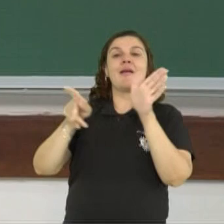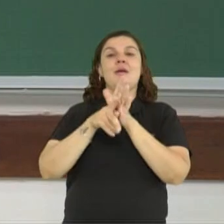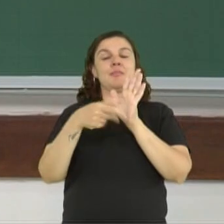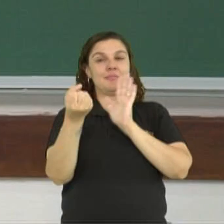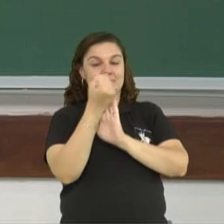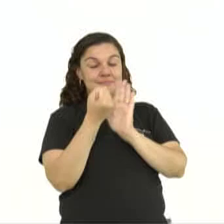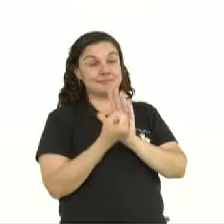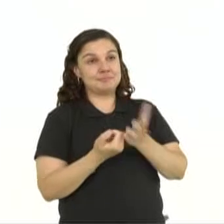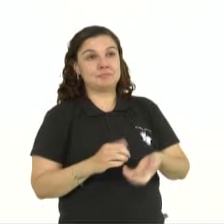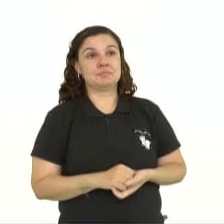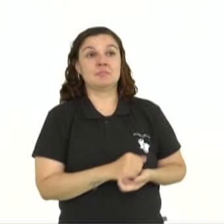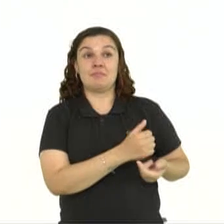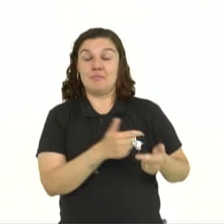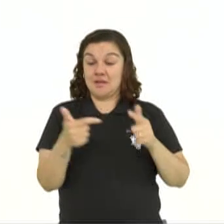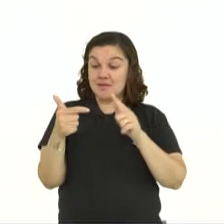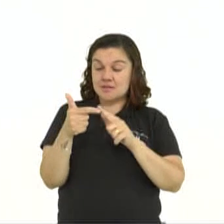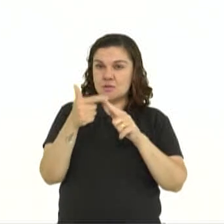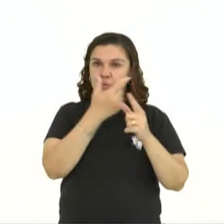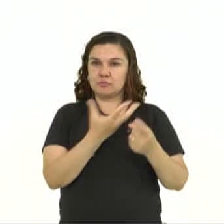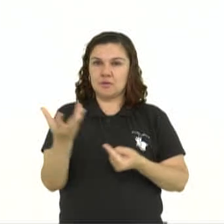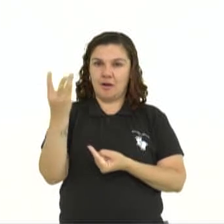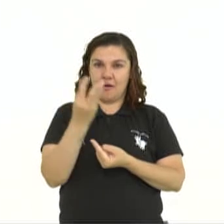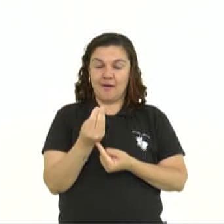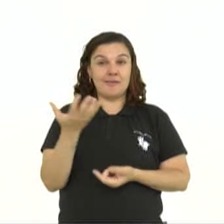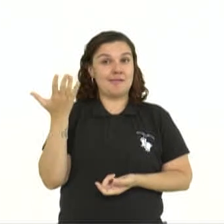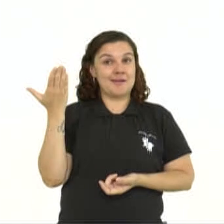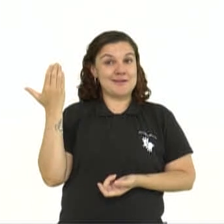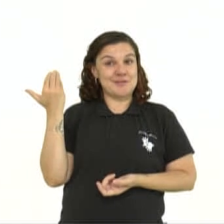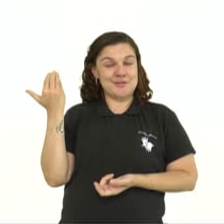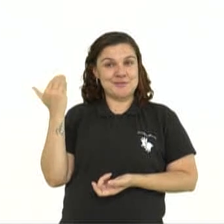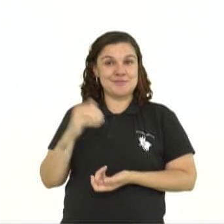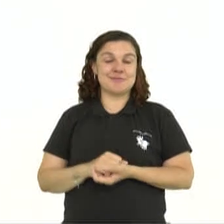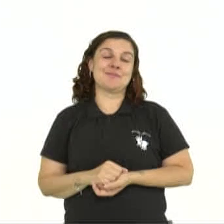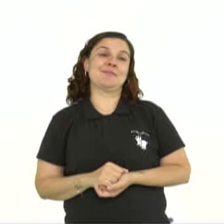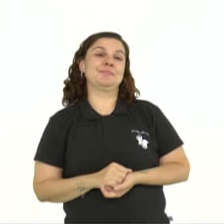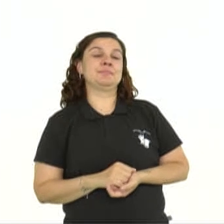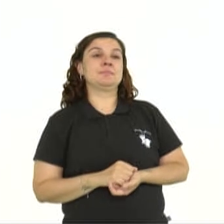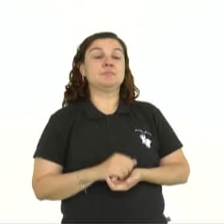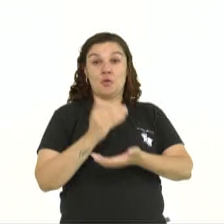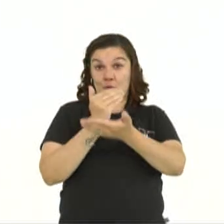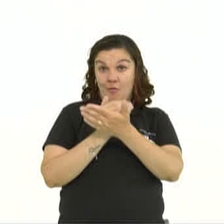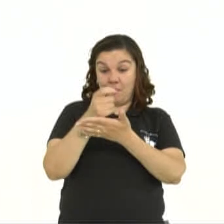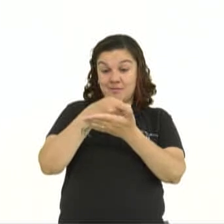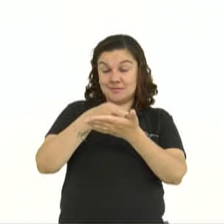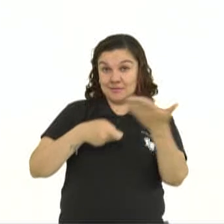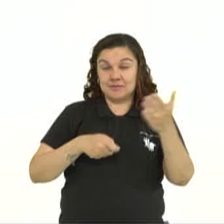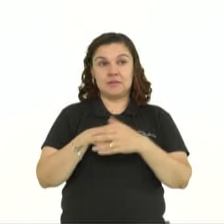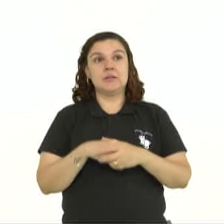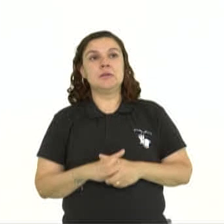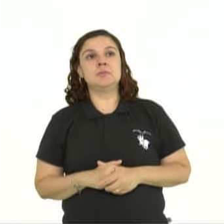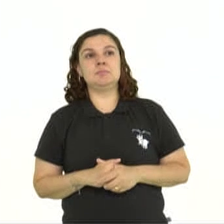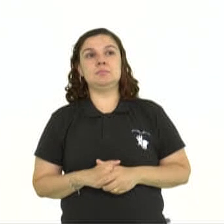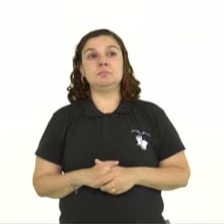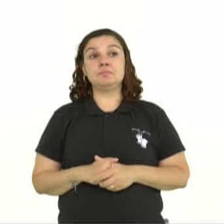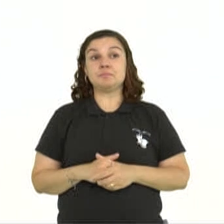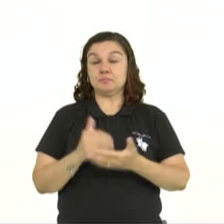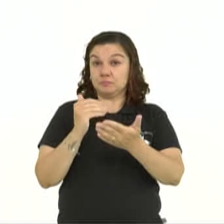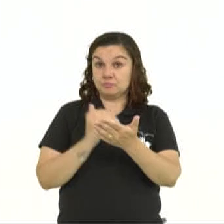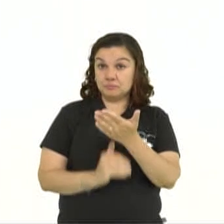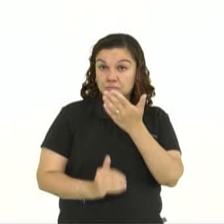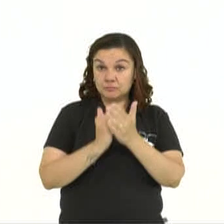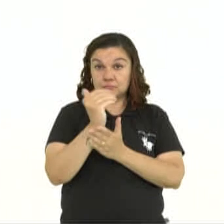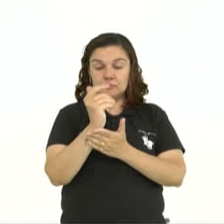pré-históricos. Segundo período, a arte antiga, que é exatamente quando começa a escrita. A partir da invenção da escrita, arte